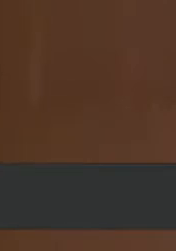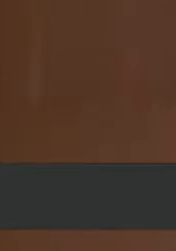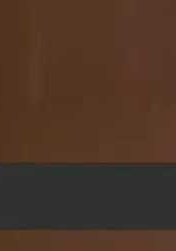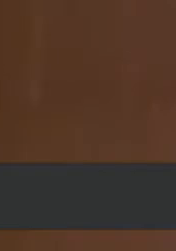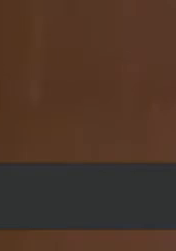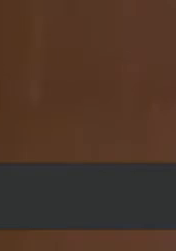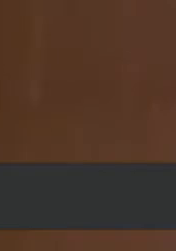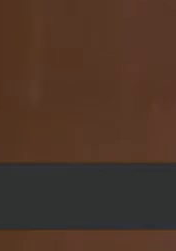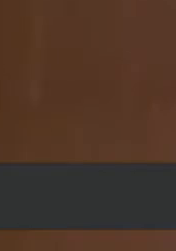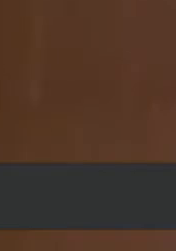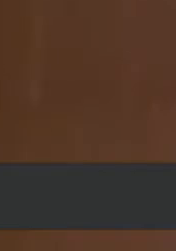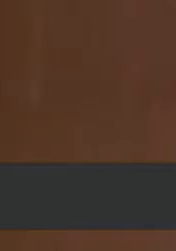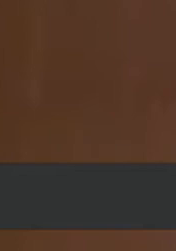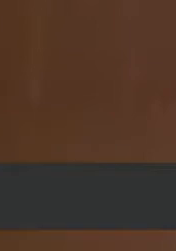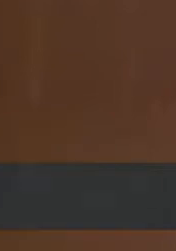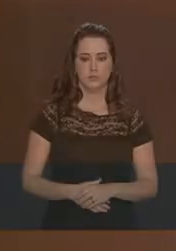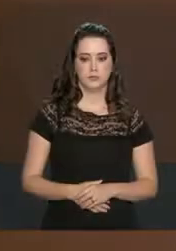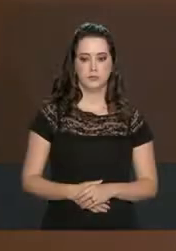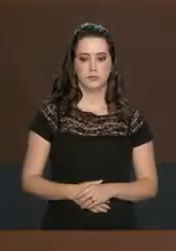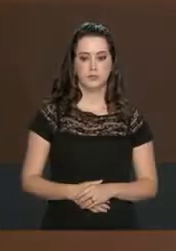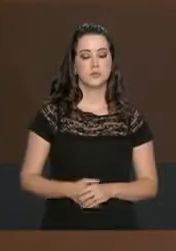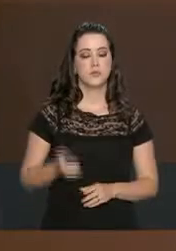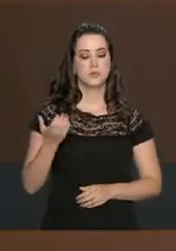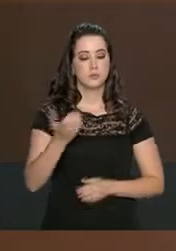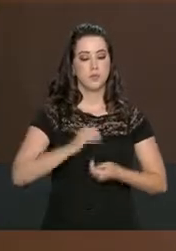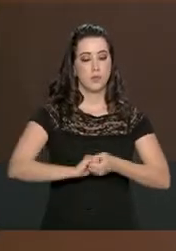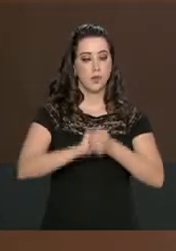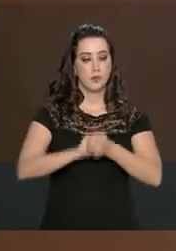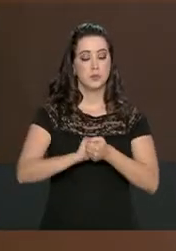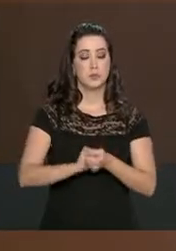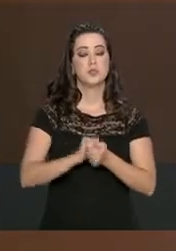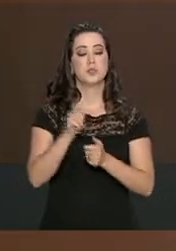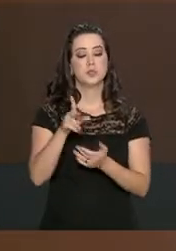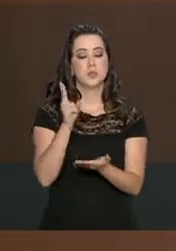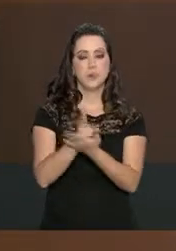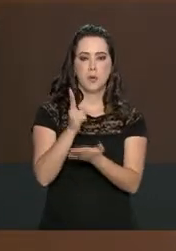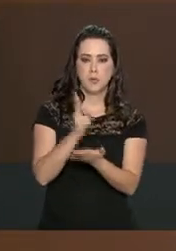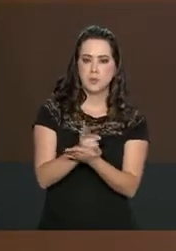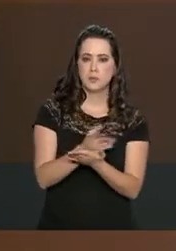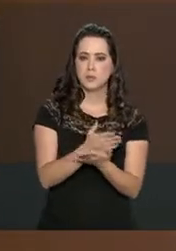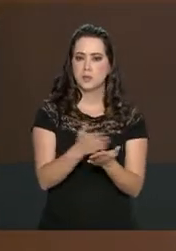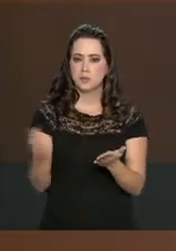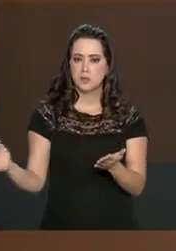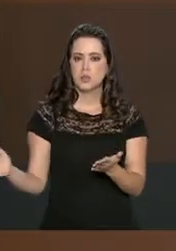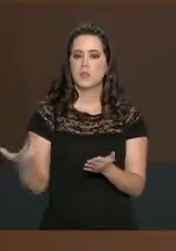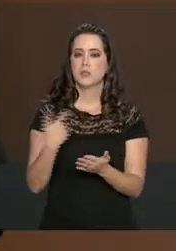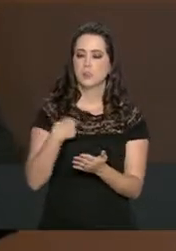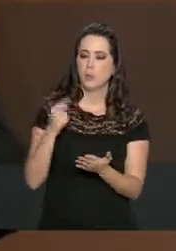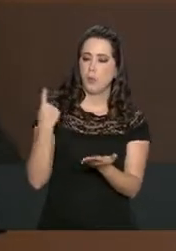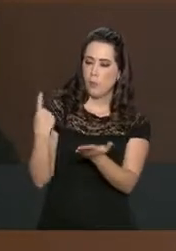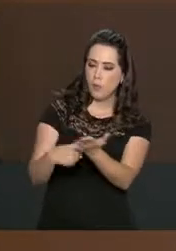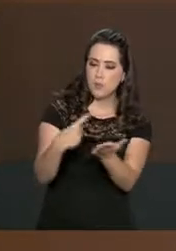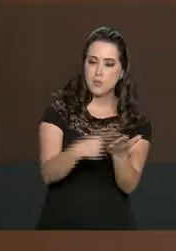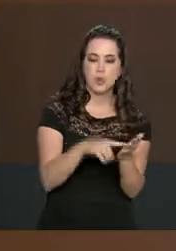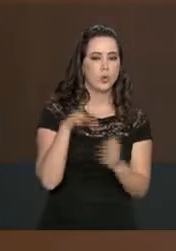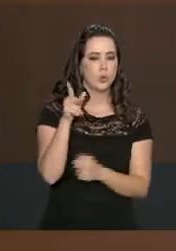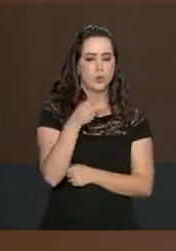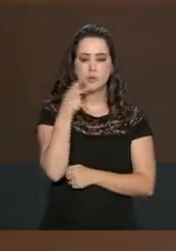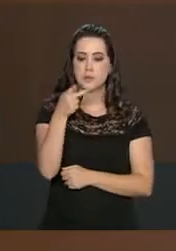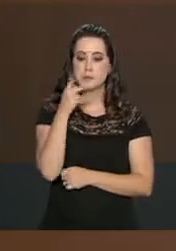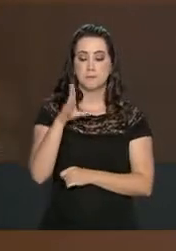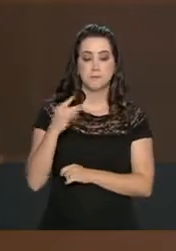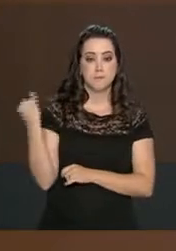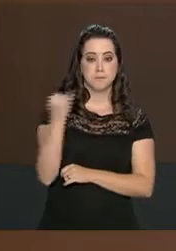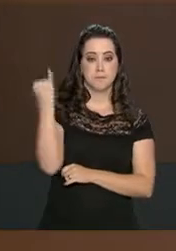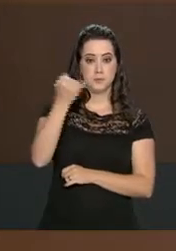ao mesmo tempo, referendar e secundar todas as palavras elogiosas que